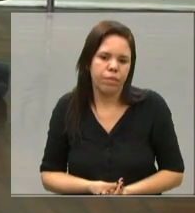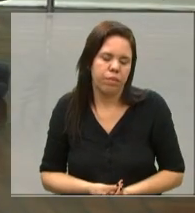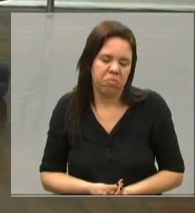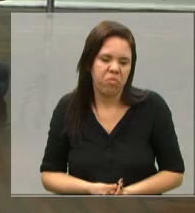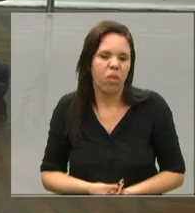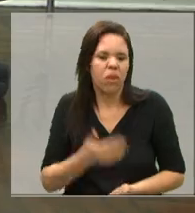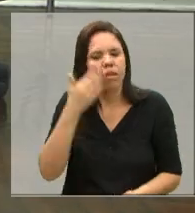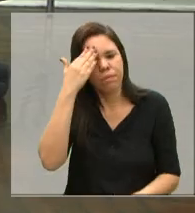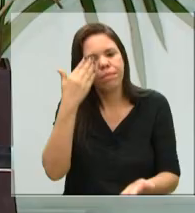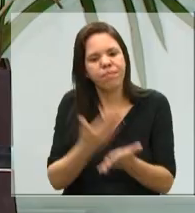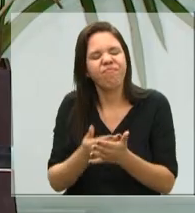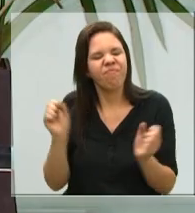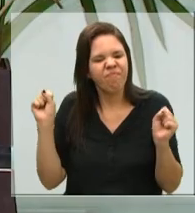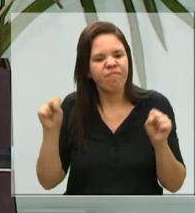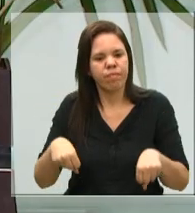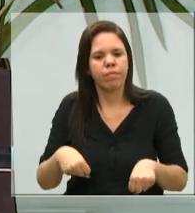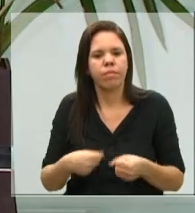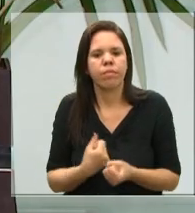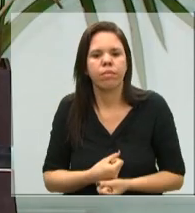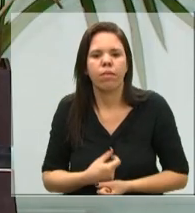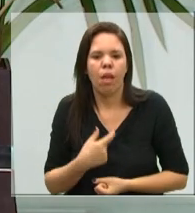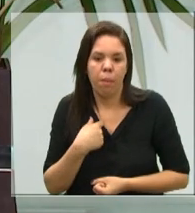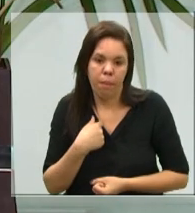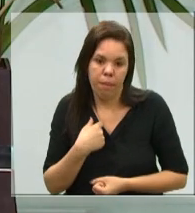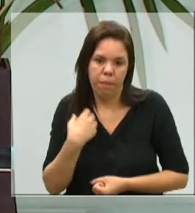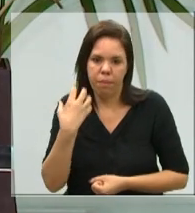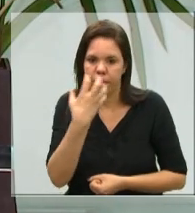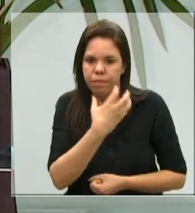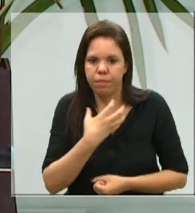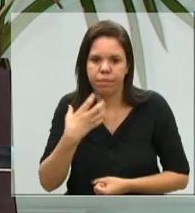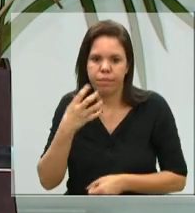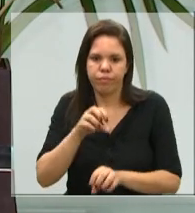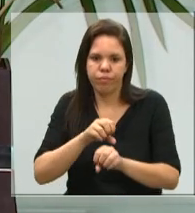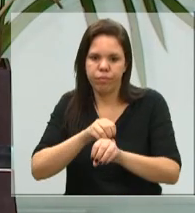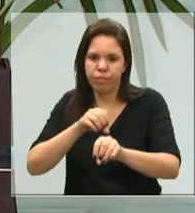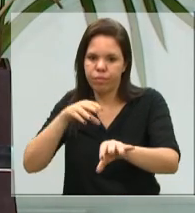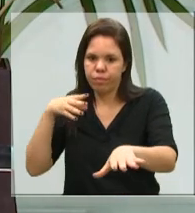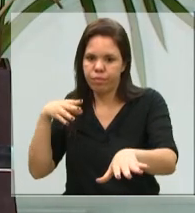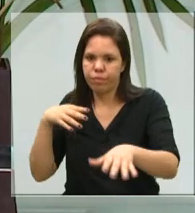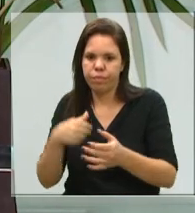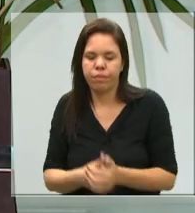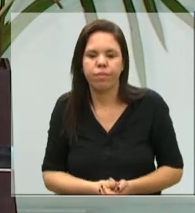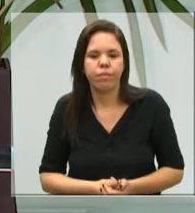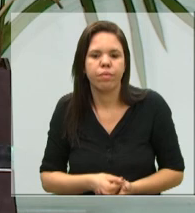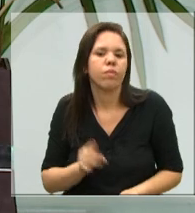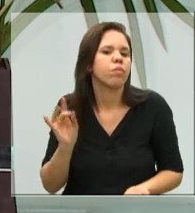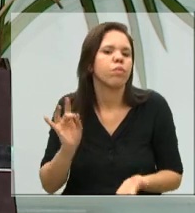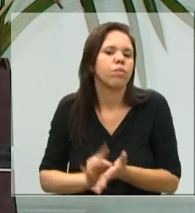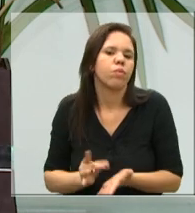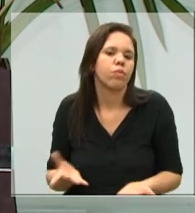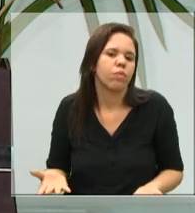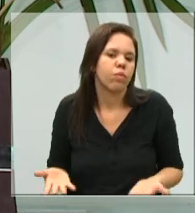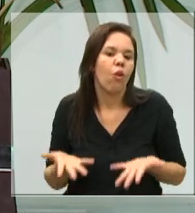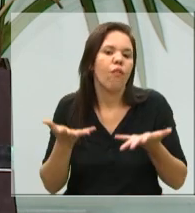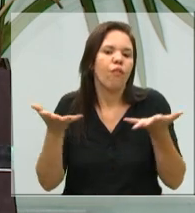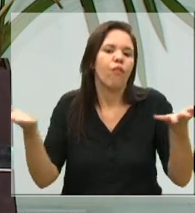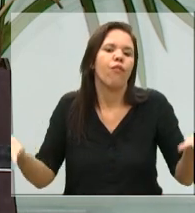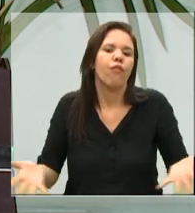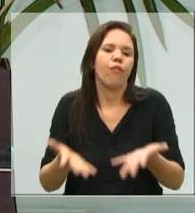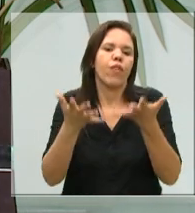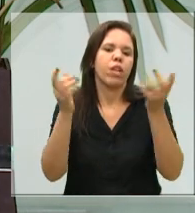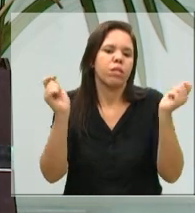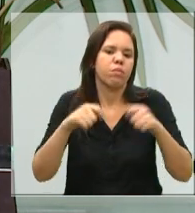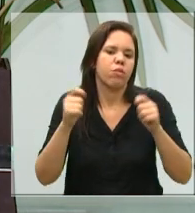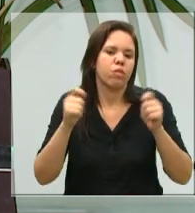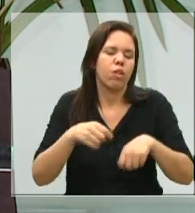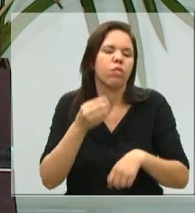tenho dúvida alguma disso. E, inclusive, essa é a minha grande paixão pela educação à distância, o fato de oferecer